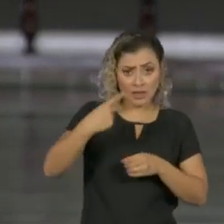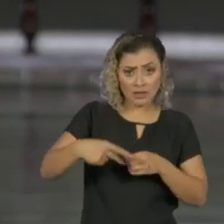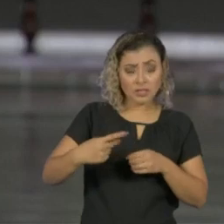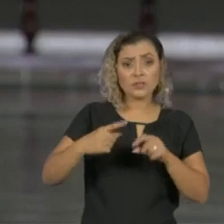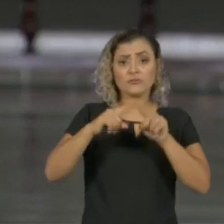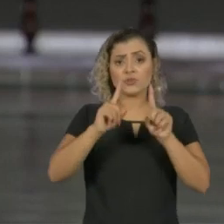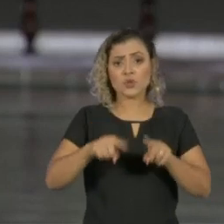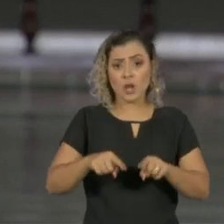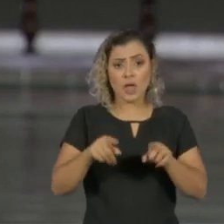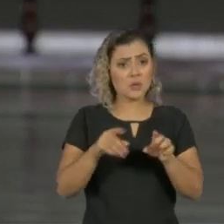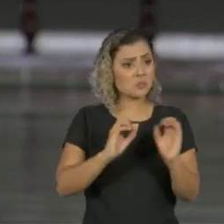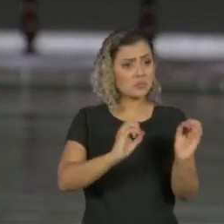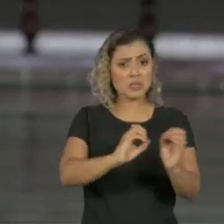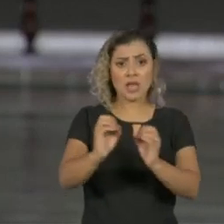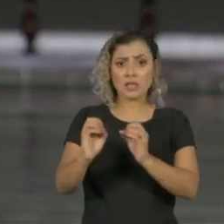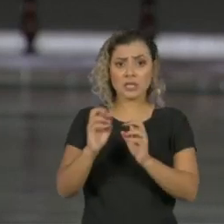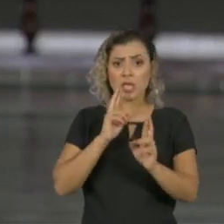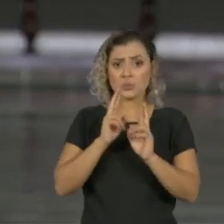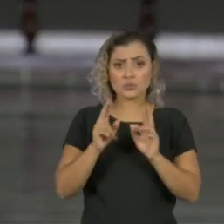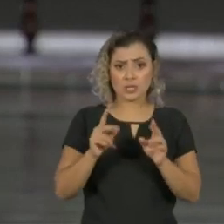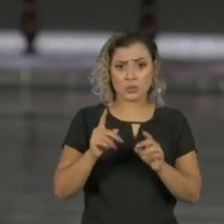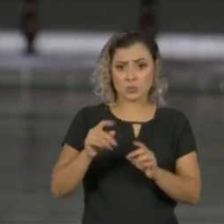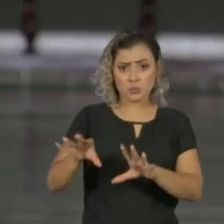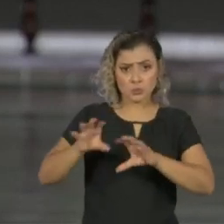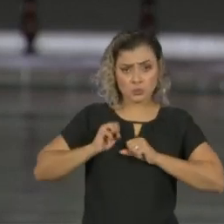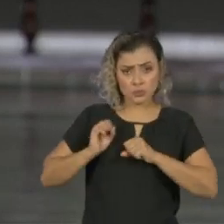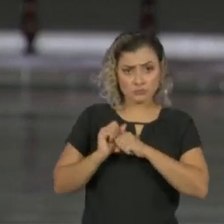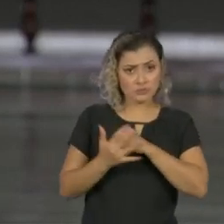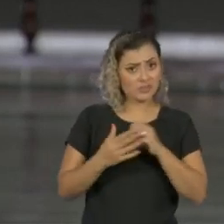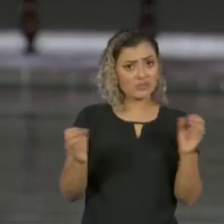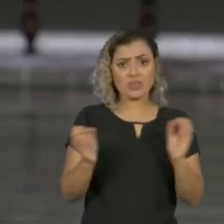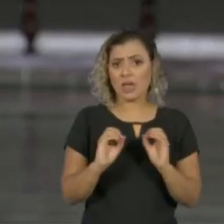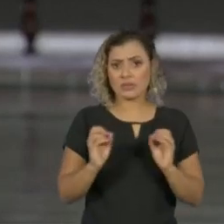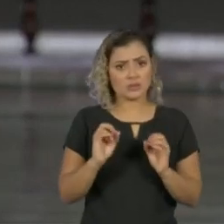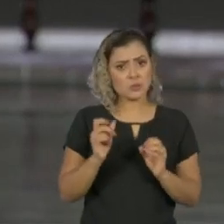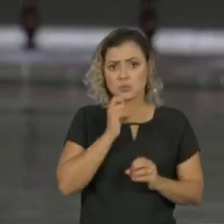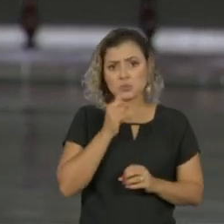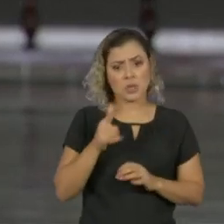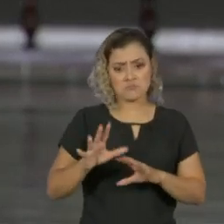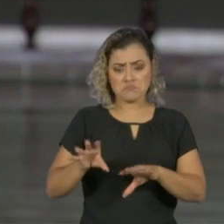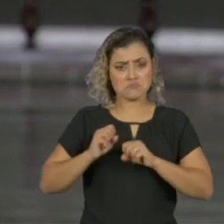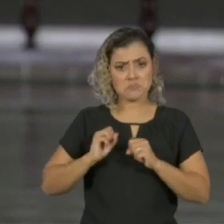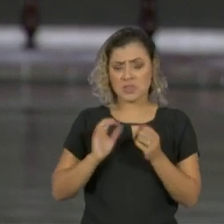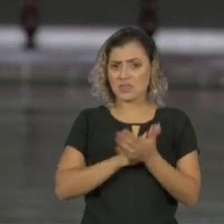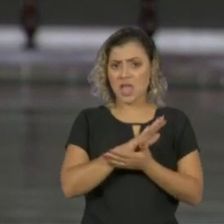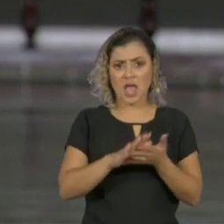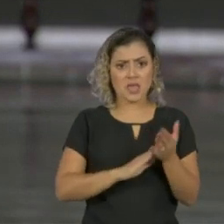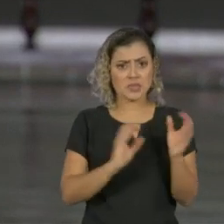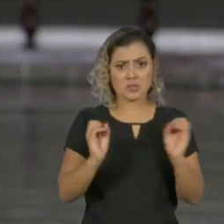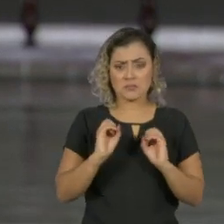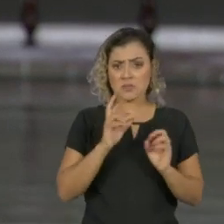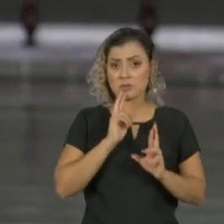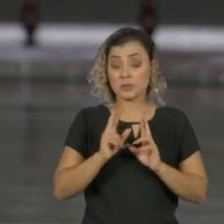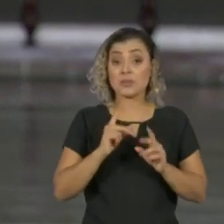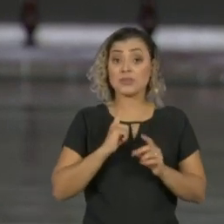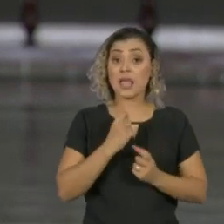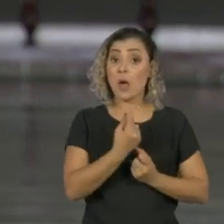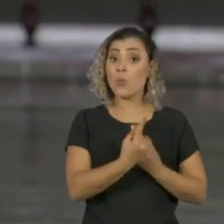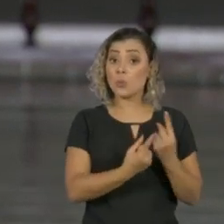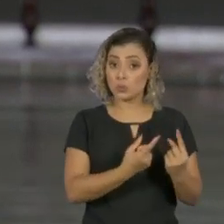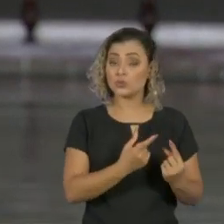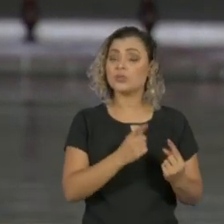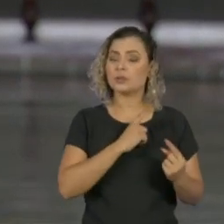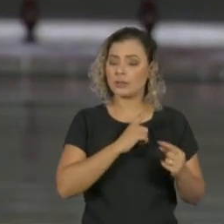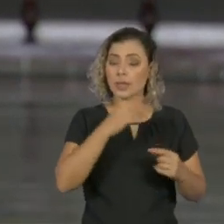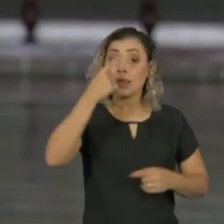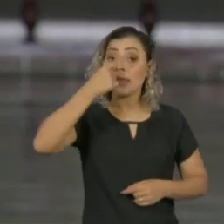servidor, com o resultado positivo para a enfermidade. Temos alguns presos que têm sintomas de gripe e,